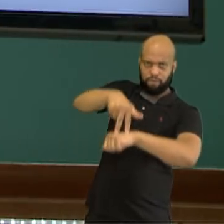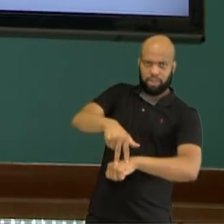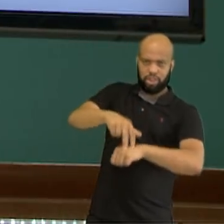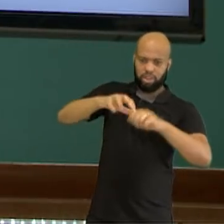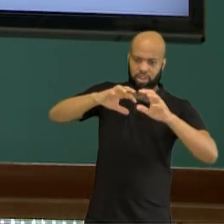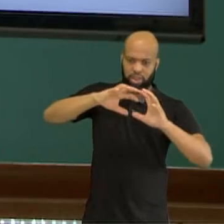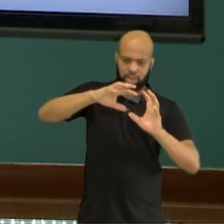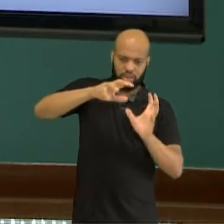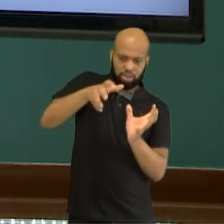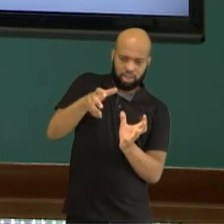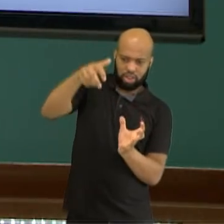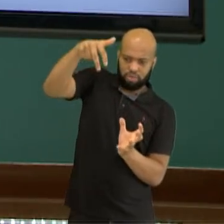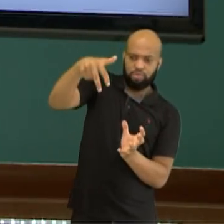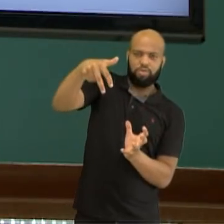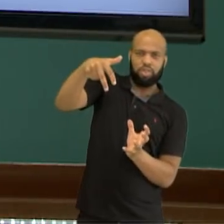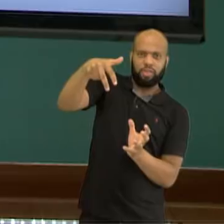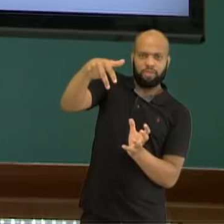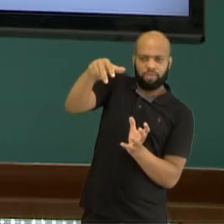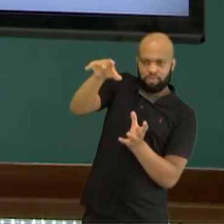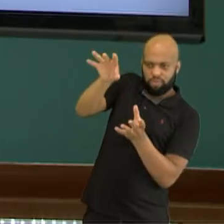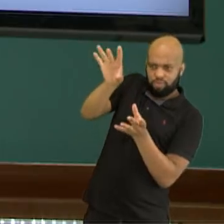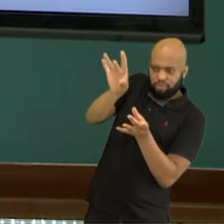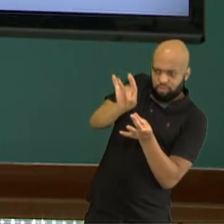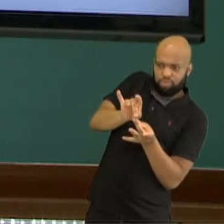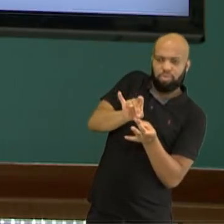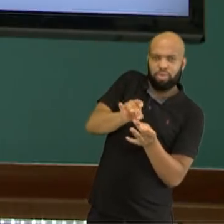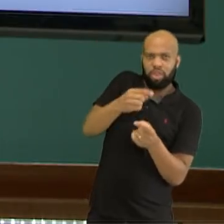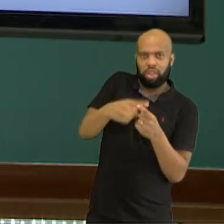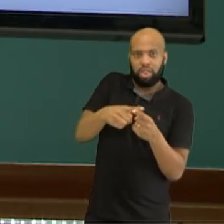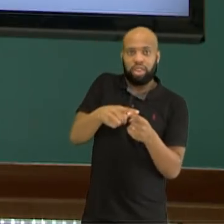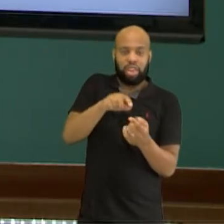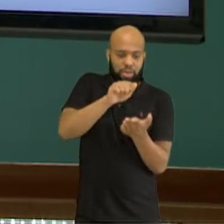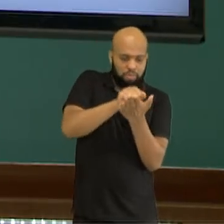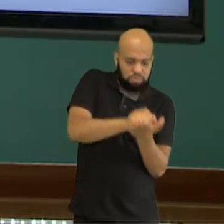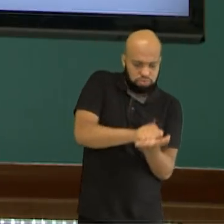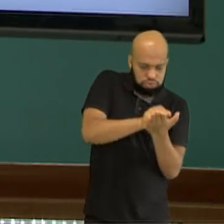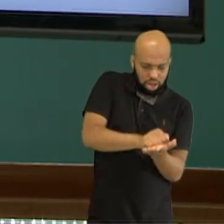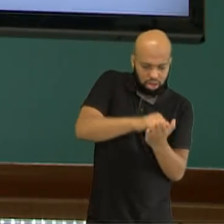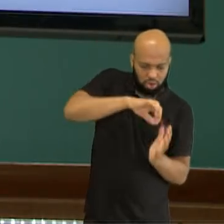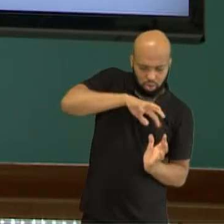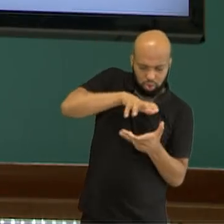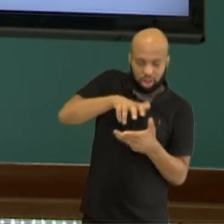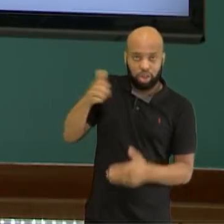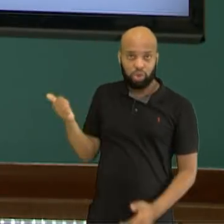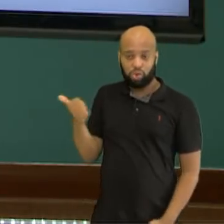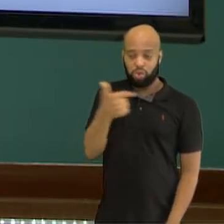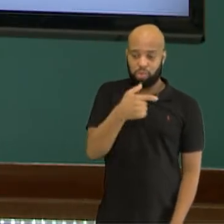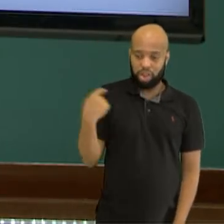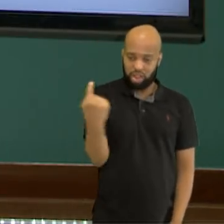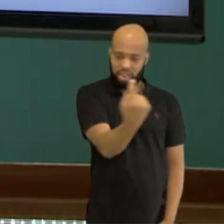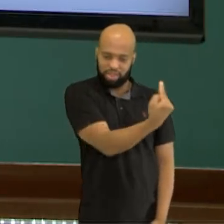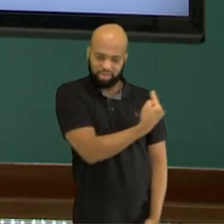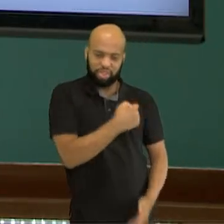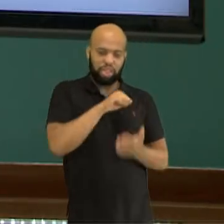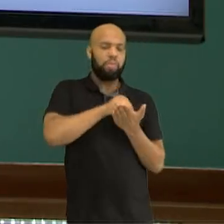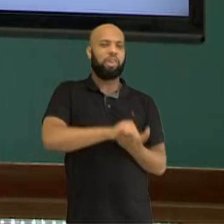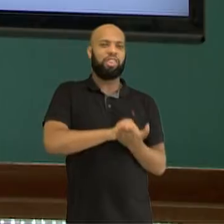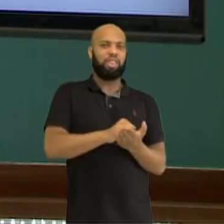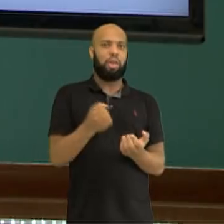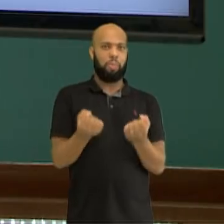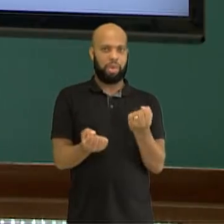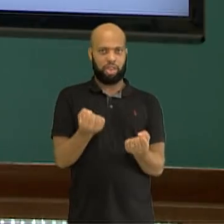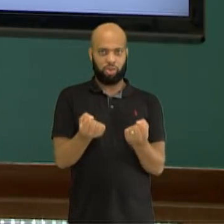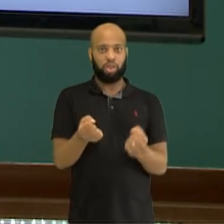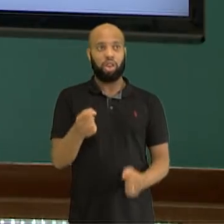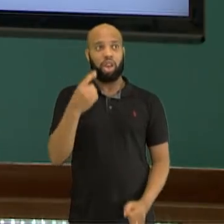pois o nosso planeta tem uma massa muito maior se comparada à nossa massa. Se a gente for usar termos mais simples, olha